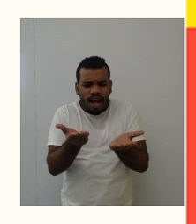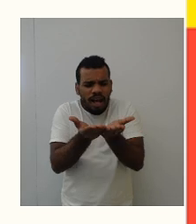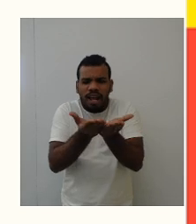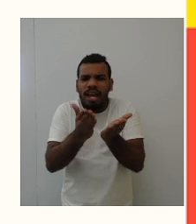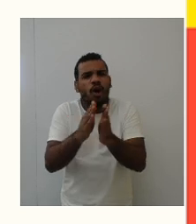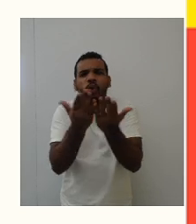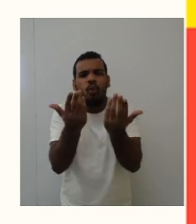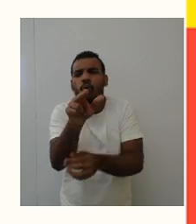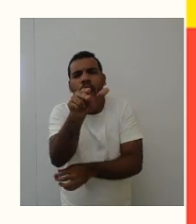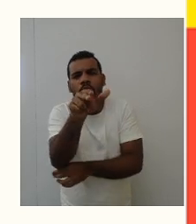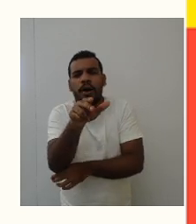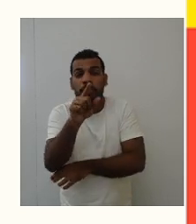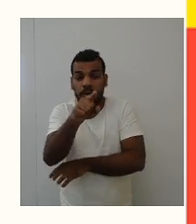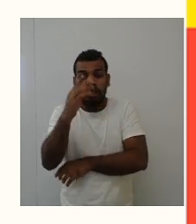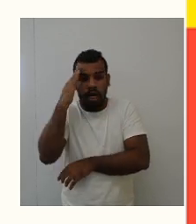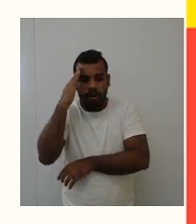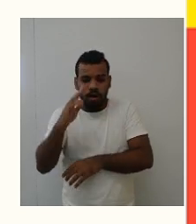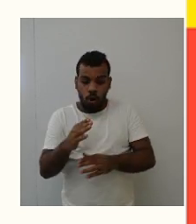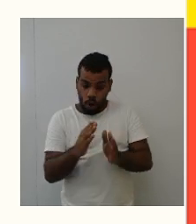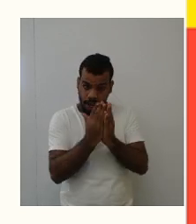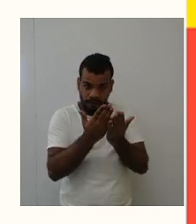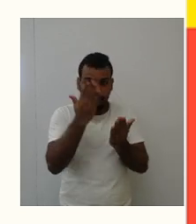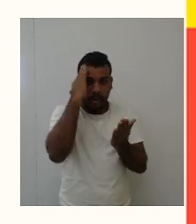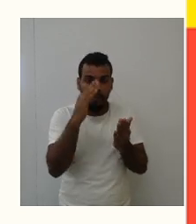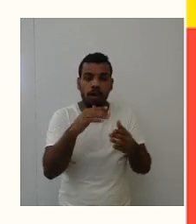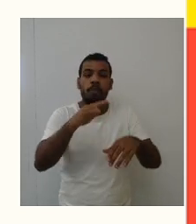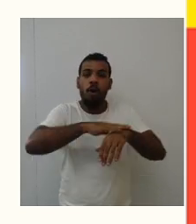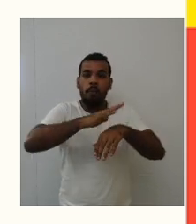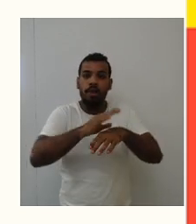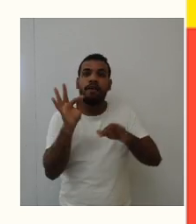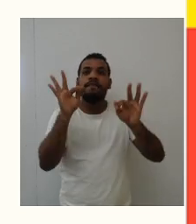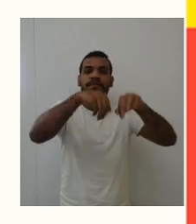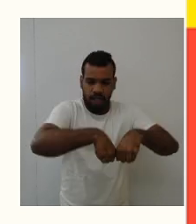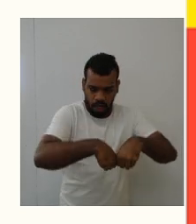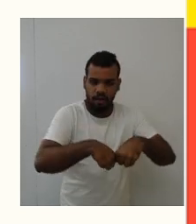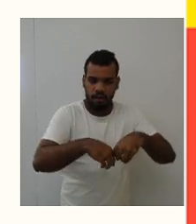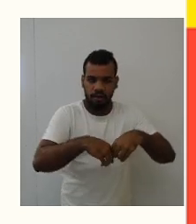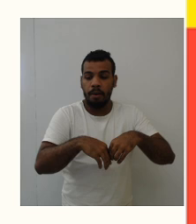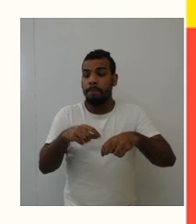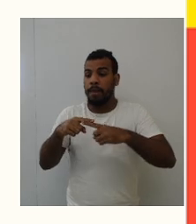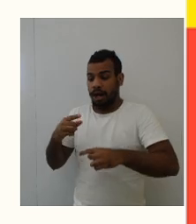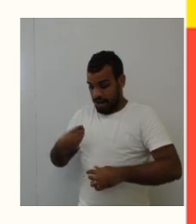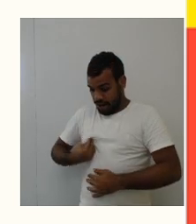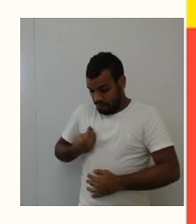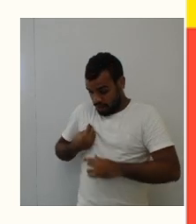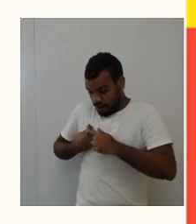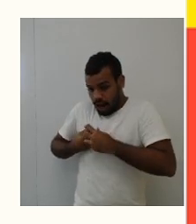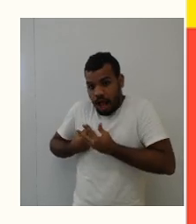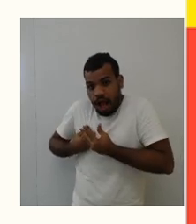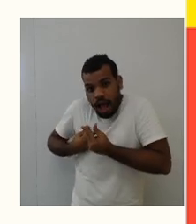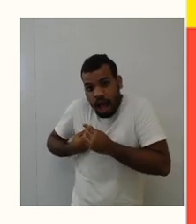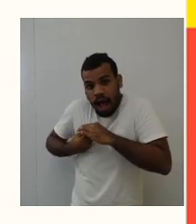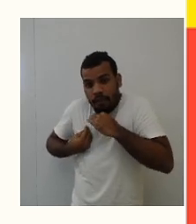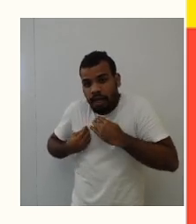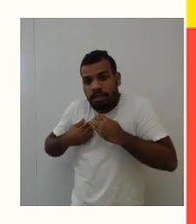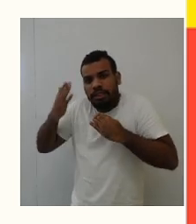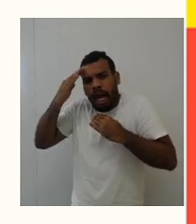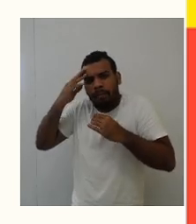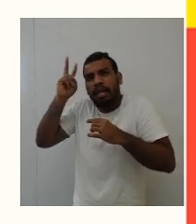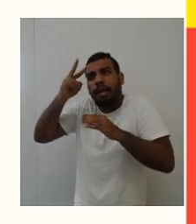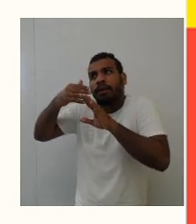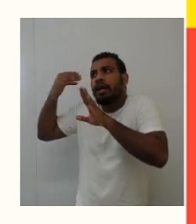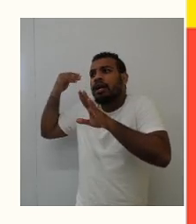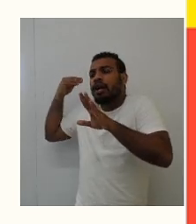é que sabemos que encerra, e nós, quando estamos no fim da vida, é que sabemos como a nossa vida decorreu. A minha até aqui tem